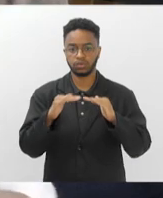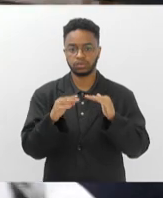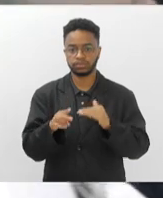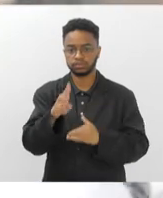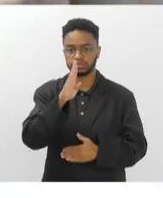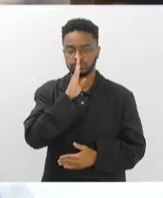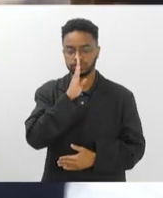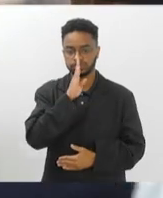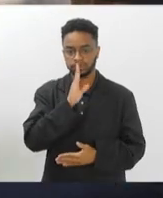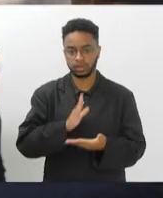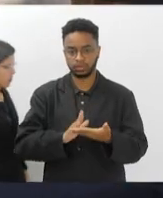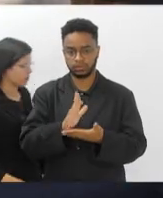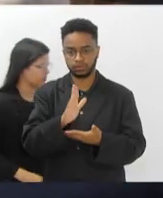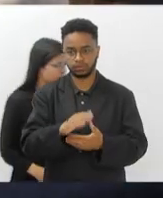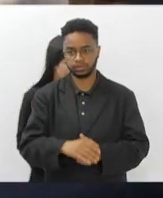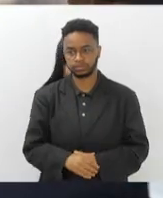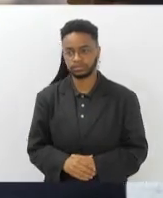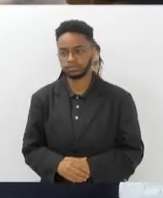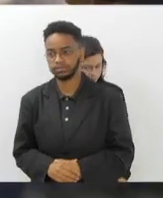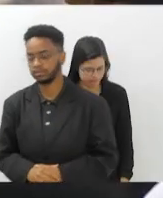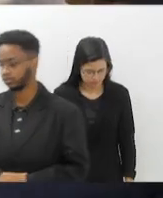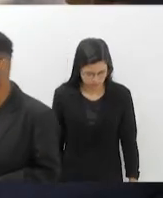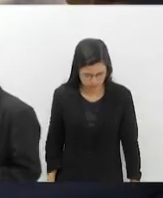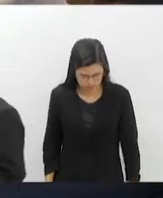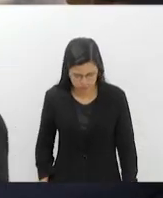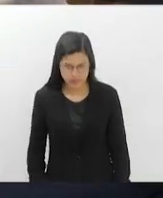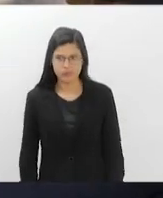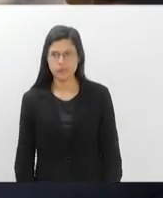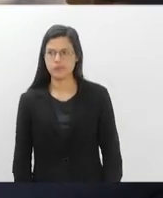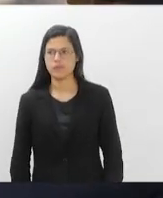estão. Aprovado.